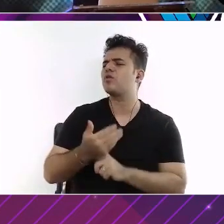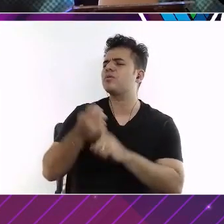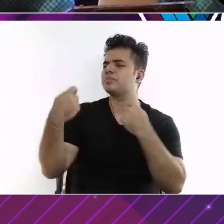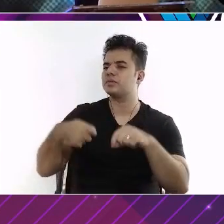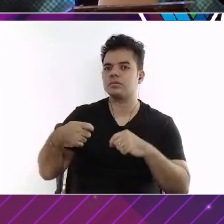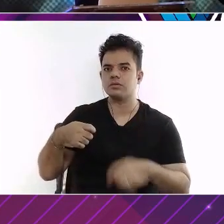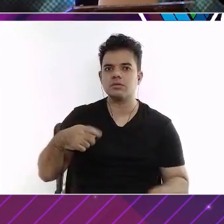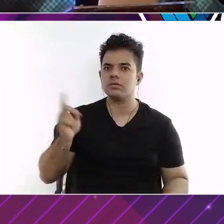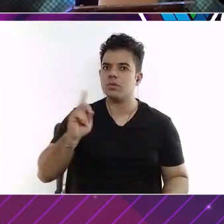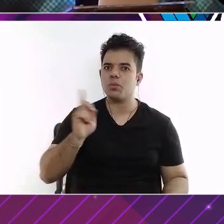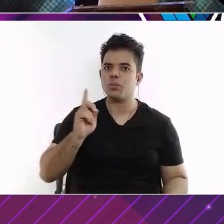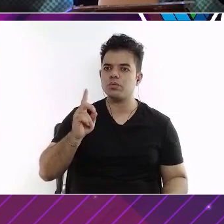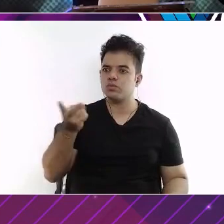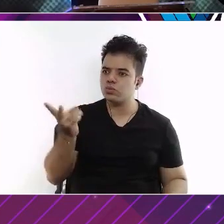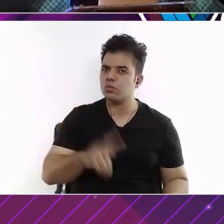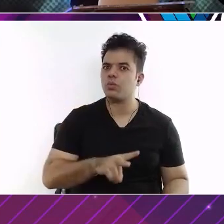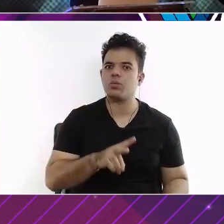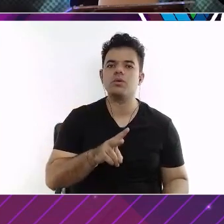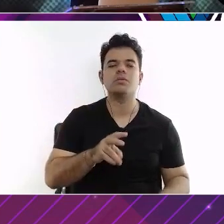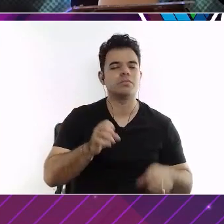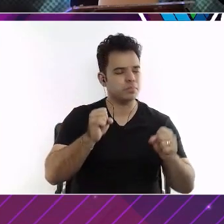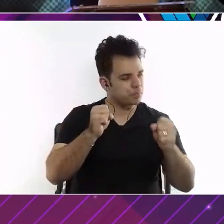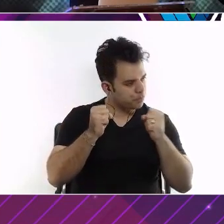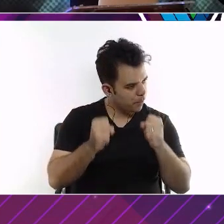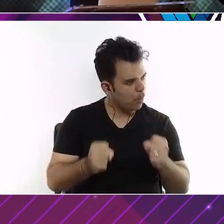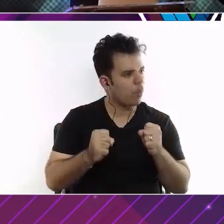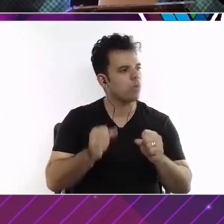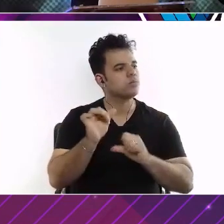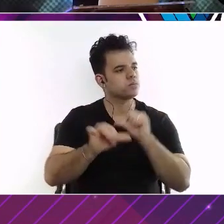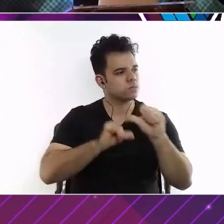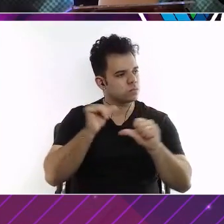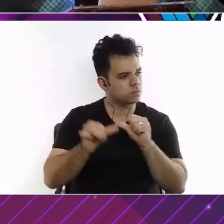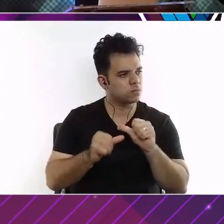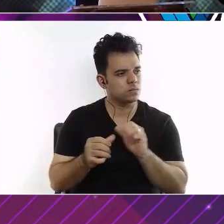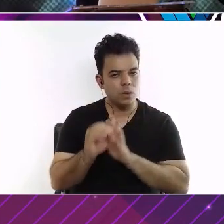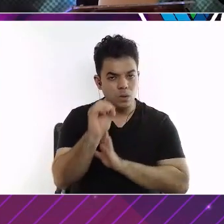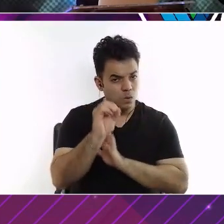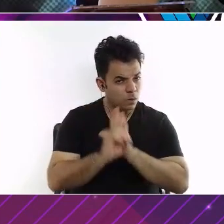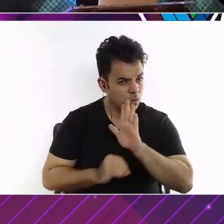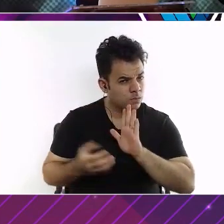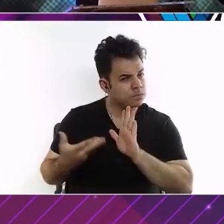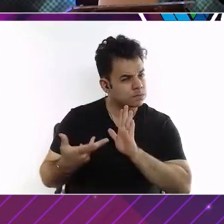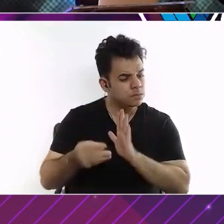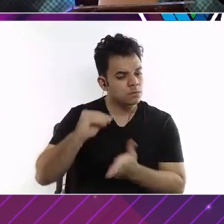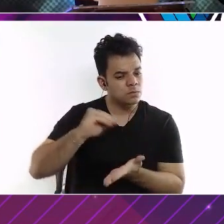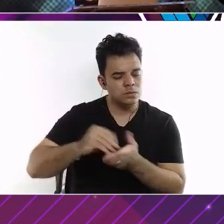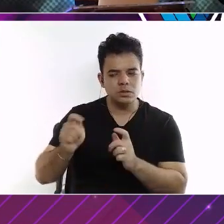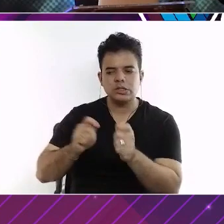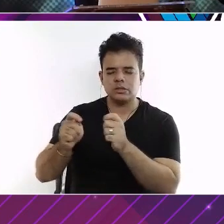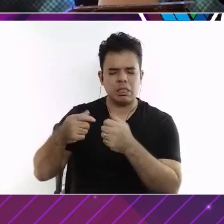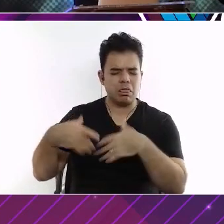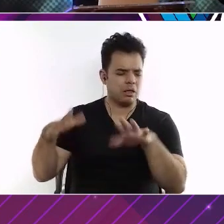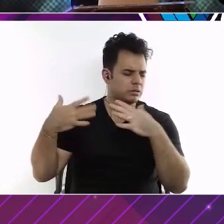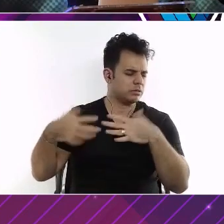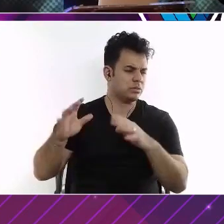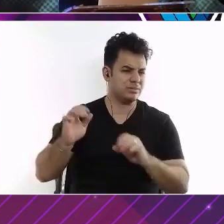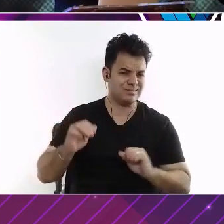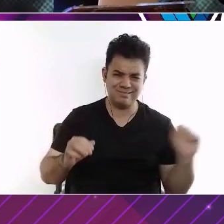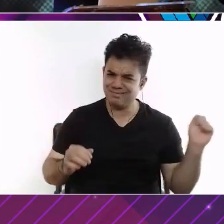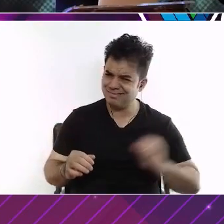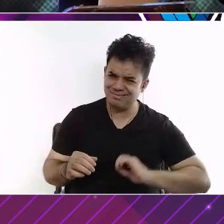outra. Isso pode desenvolver esses orçamentos fluidos e a falta de controle de desenvolvimento caro e